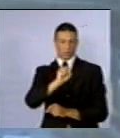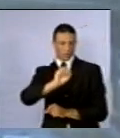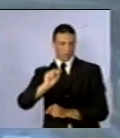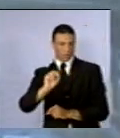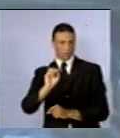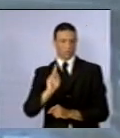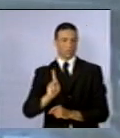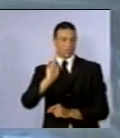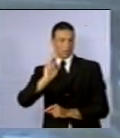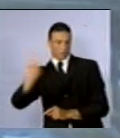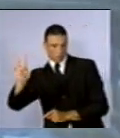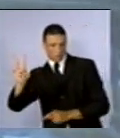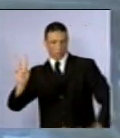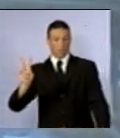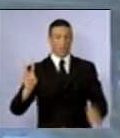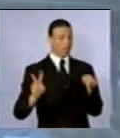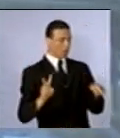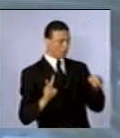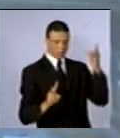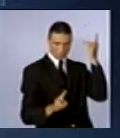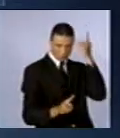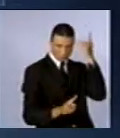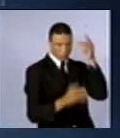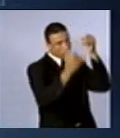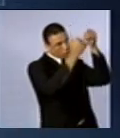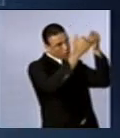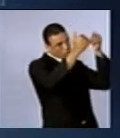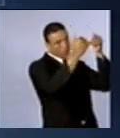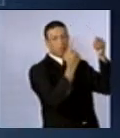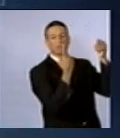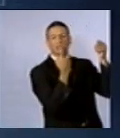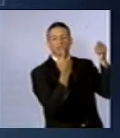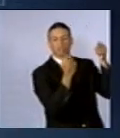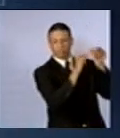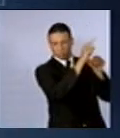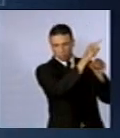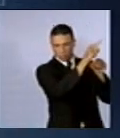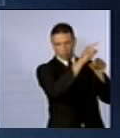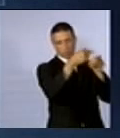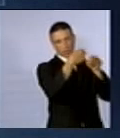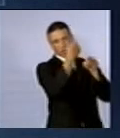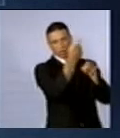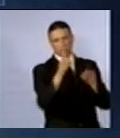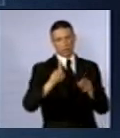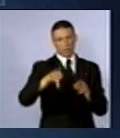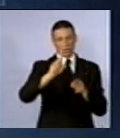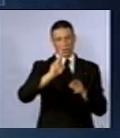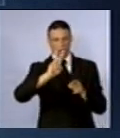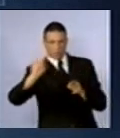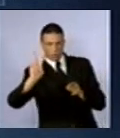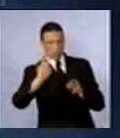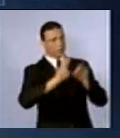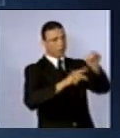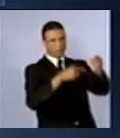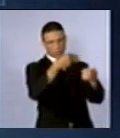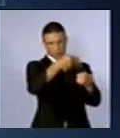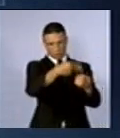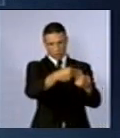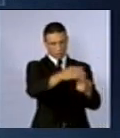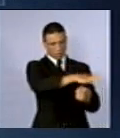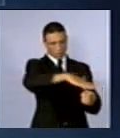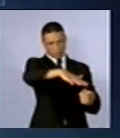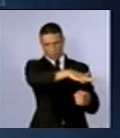No município de São Paulo, uma linha de 138 kV em vermelho, uma linha de 345 kV inserida no sítio